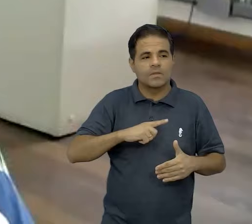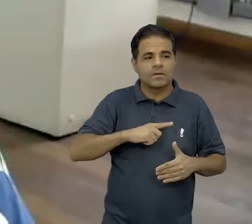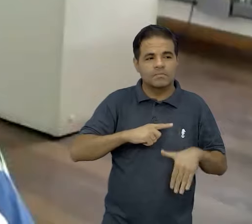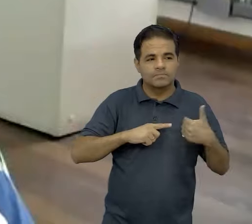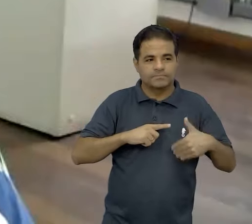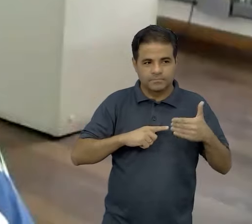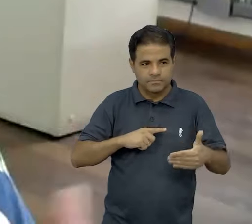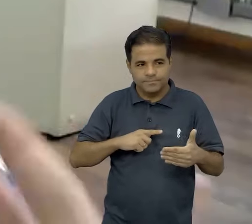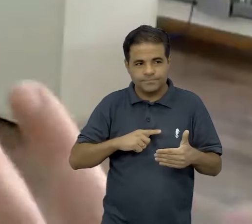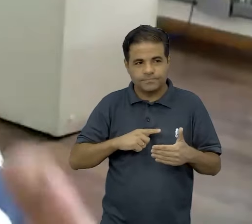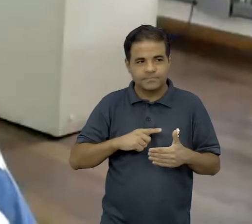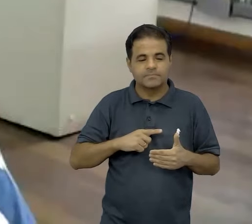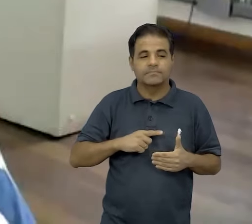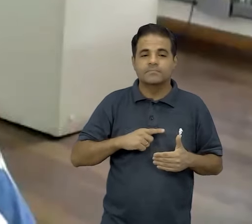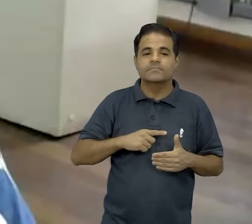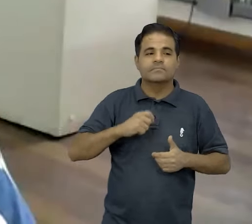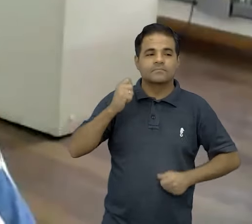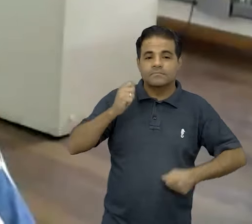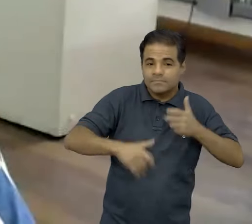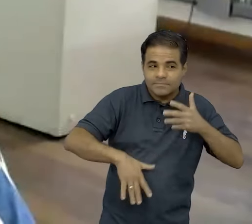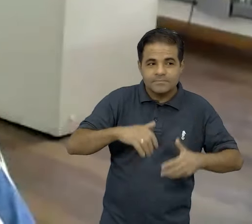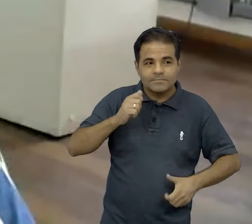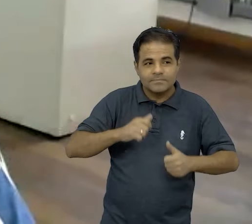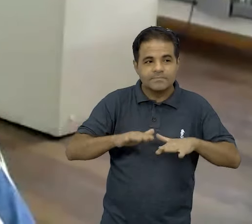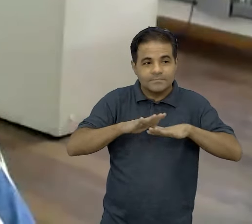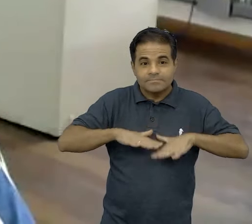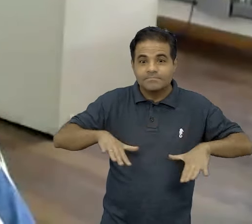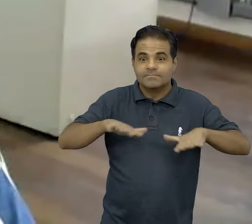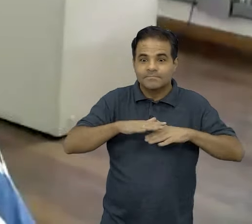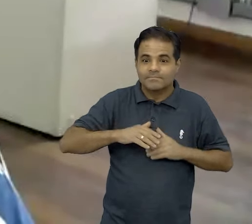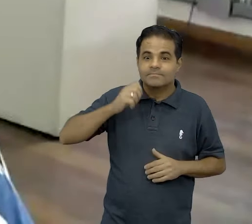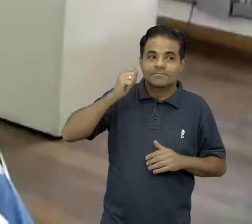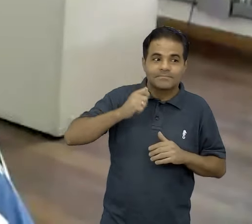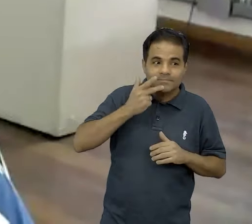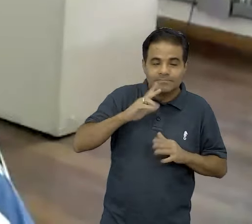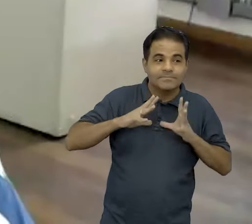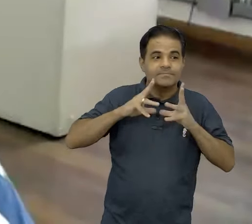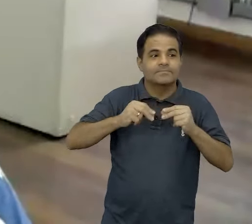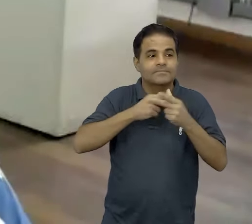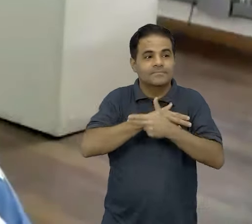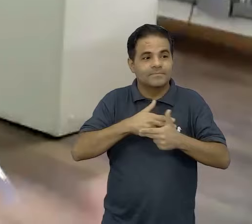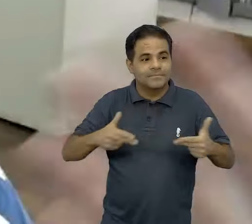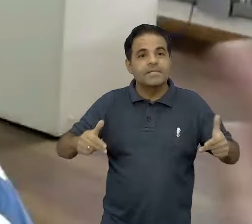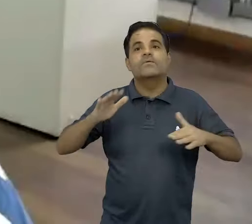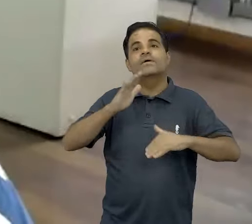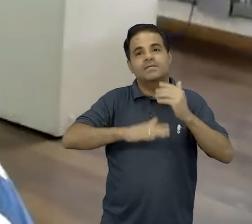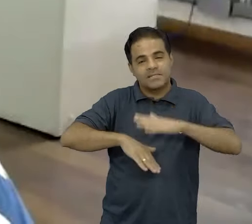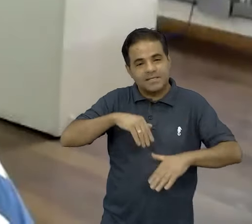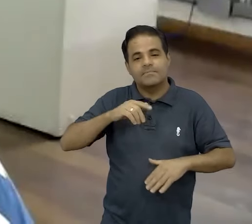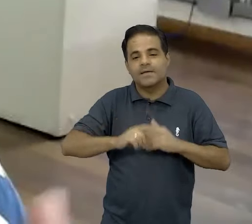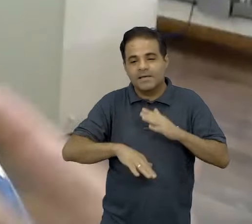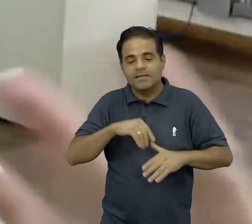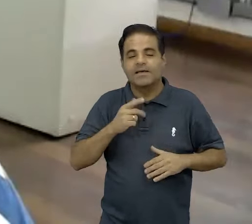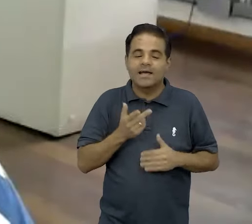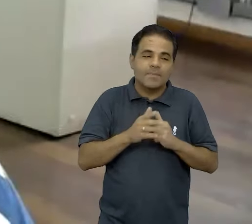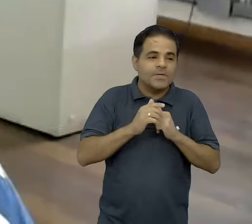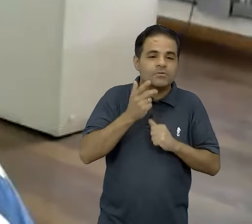composição aditiva ou por composições multiplicativas, todas essas